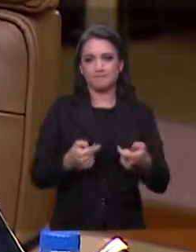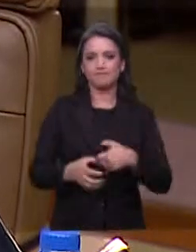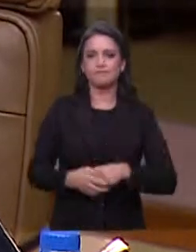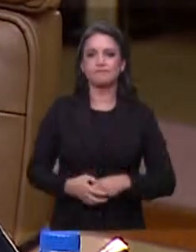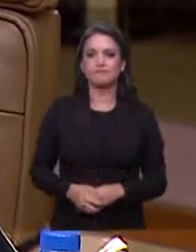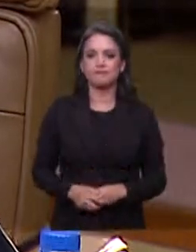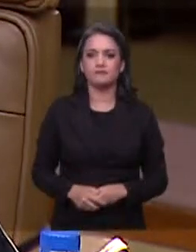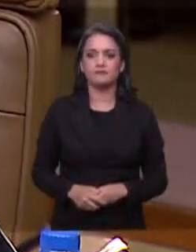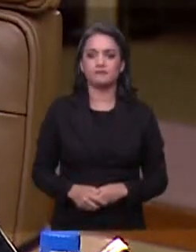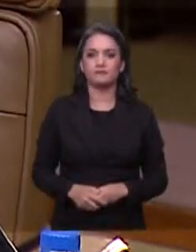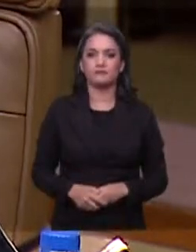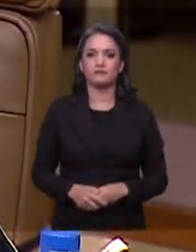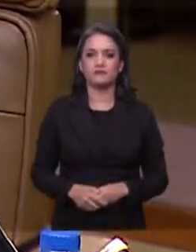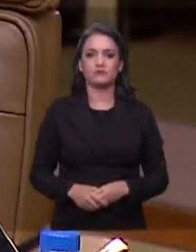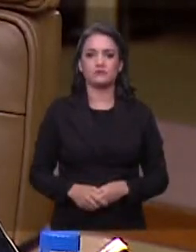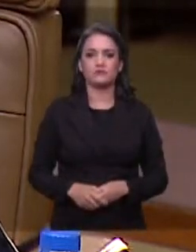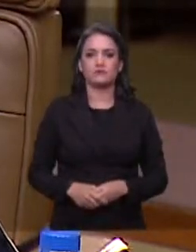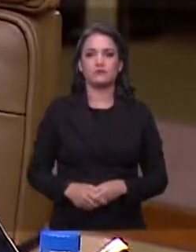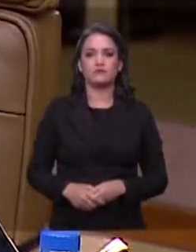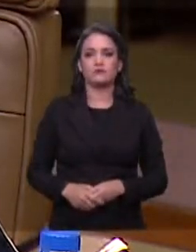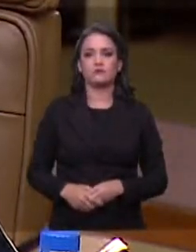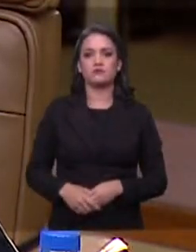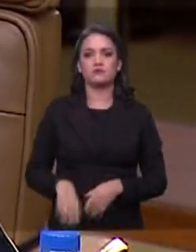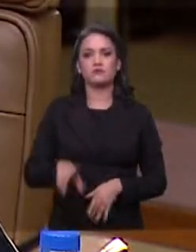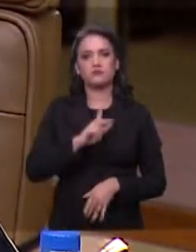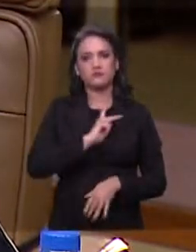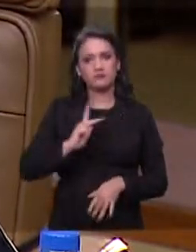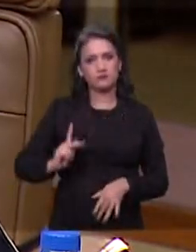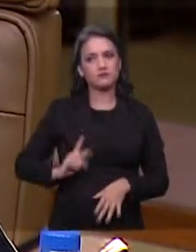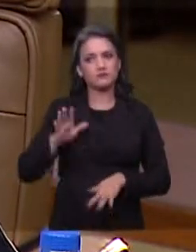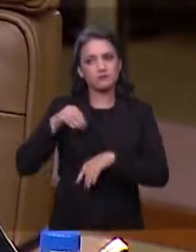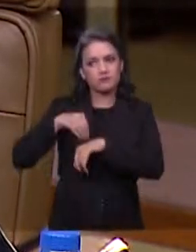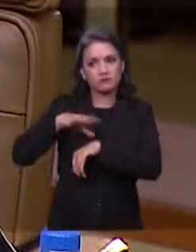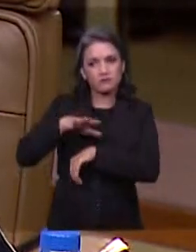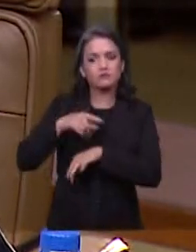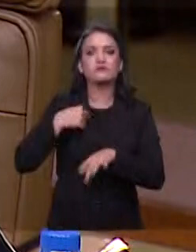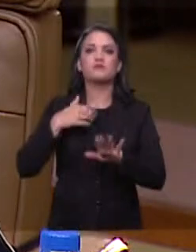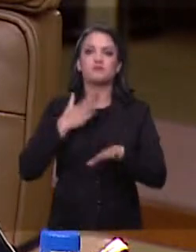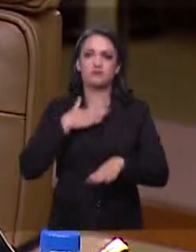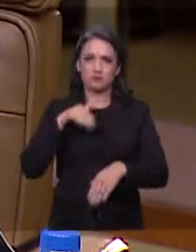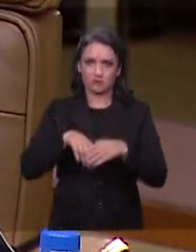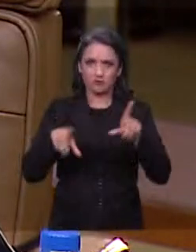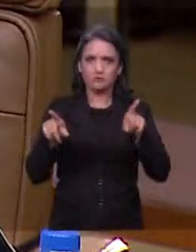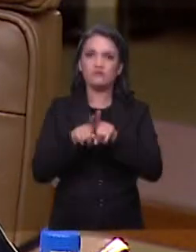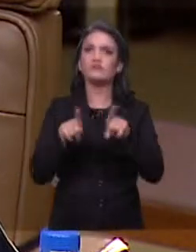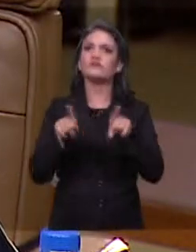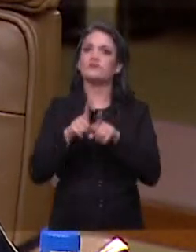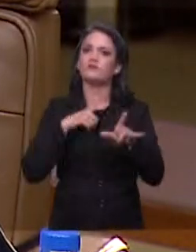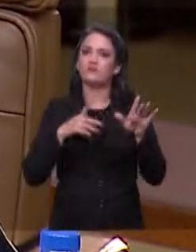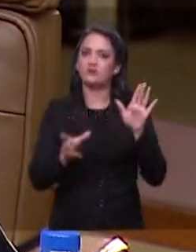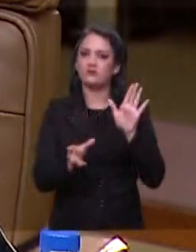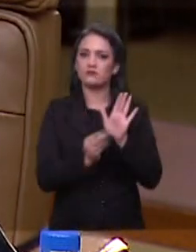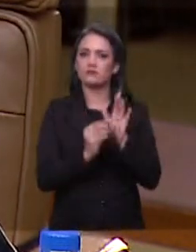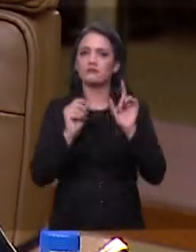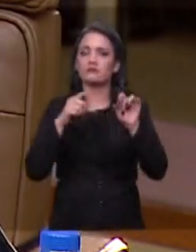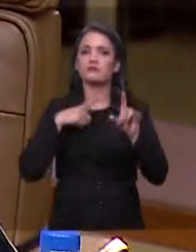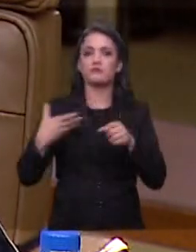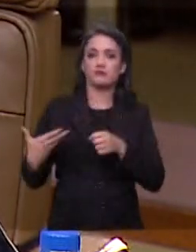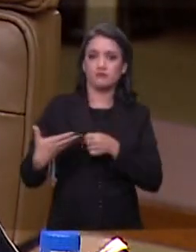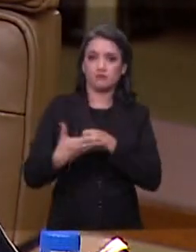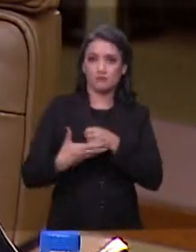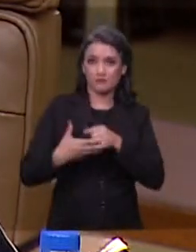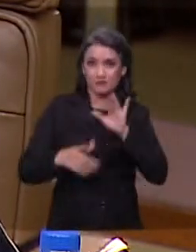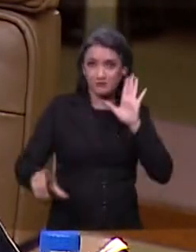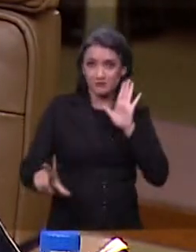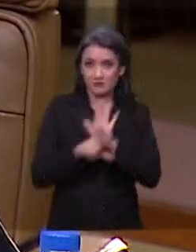STF julga ação contra a lei do Estado da Bahia que estipulou data limite para regularização fundiária de territórios de comunidades tradicionais